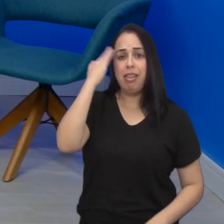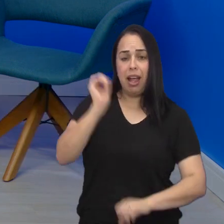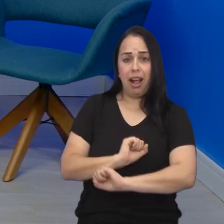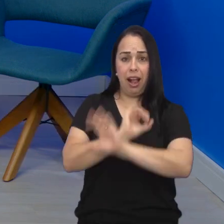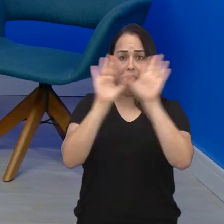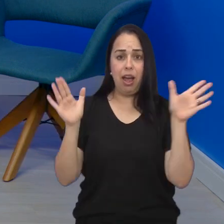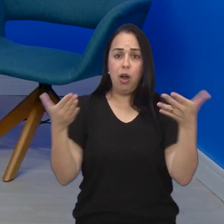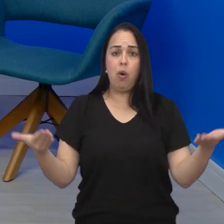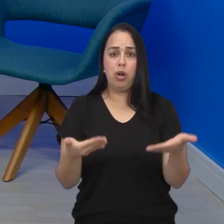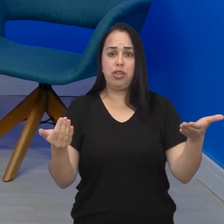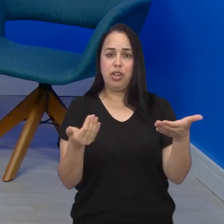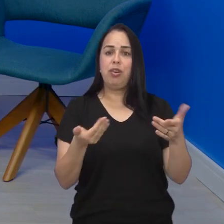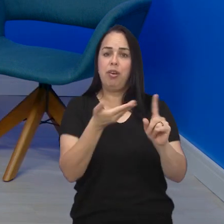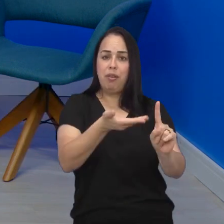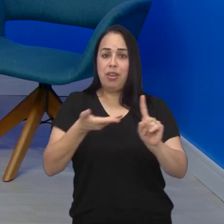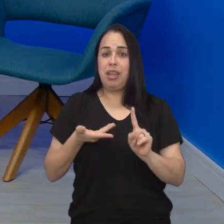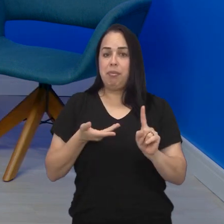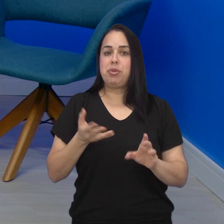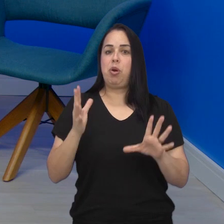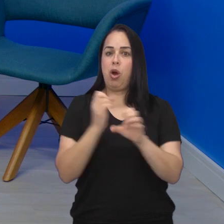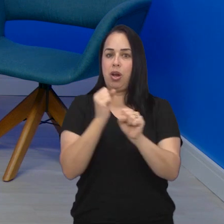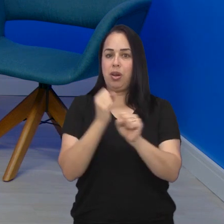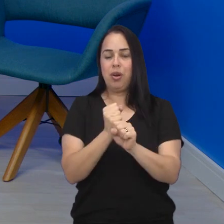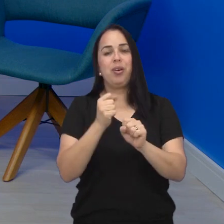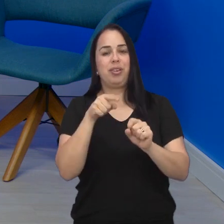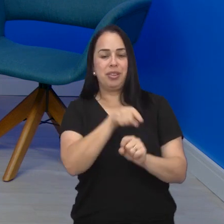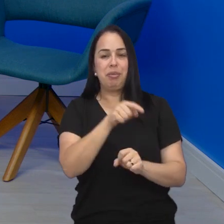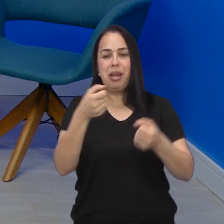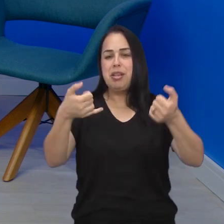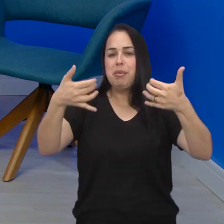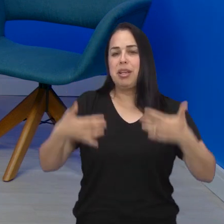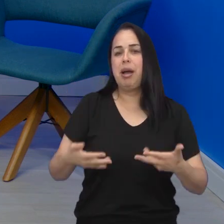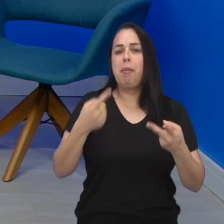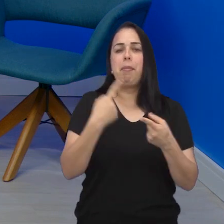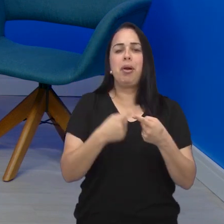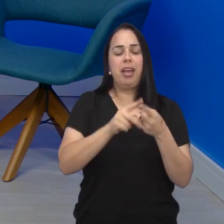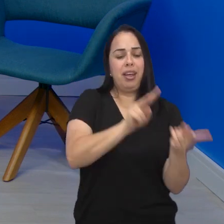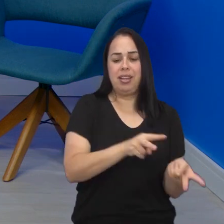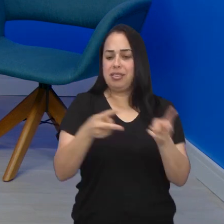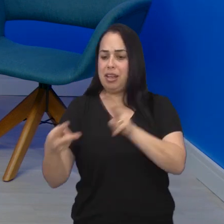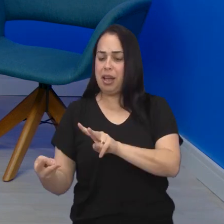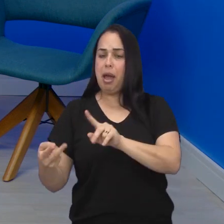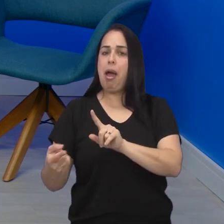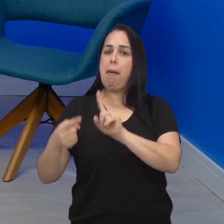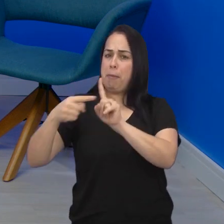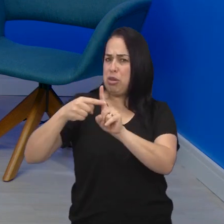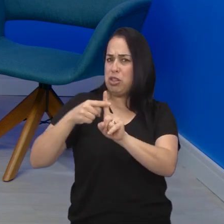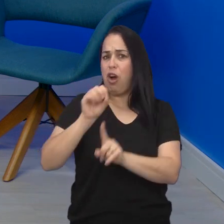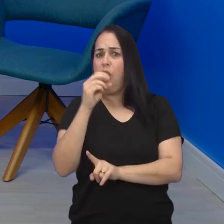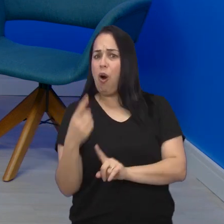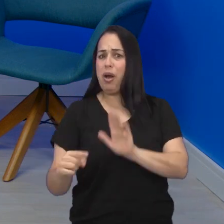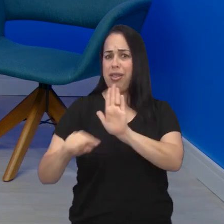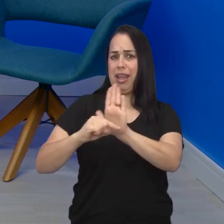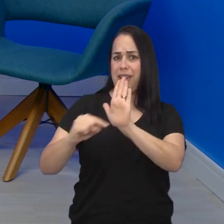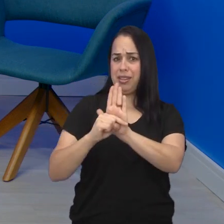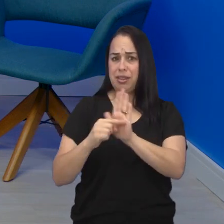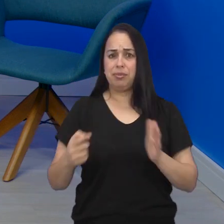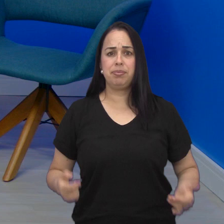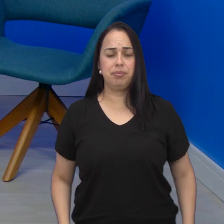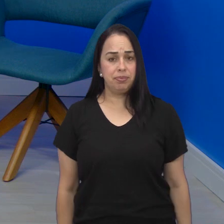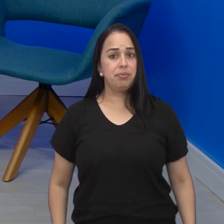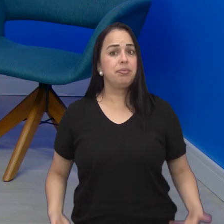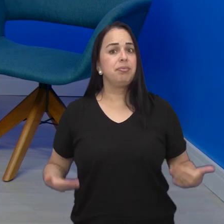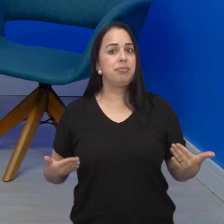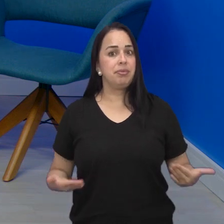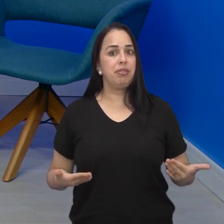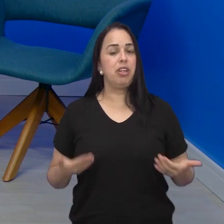funciona esse processo, no programa de hoje convidamos um economista para explicar as vantagens e as preocupações que as concessões trazem para quem